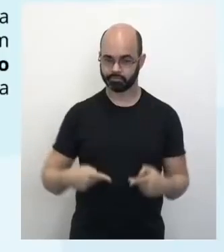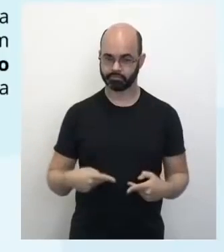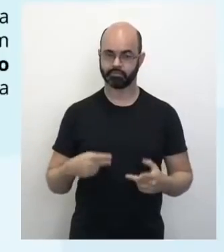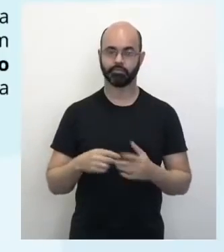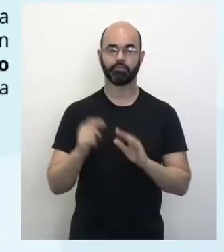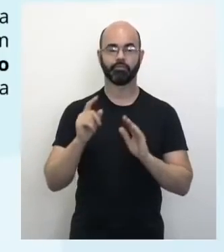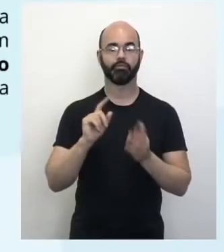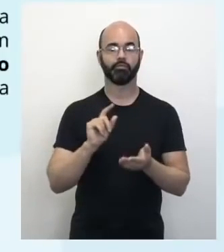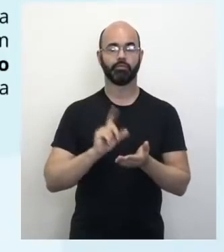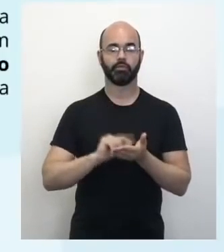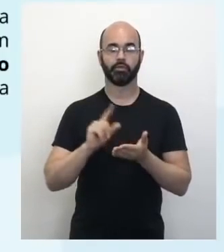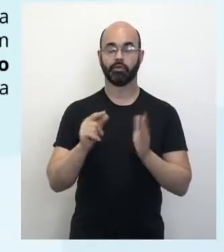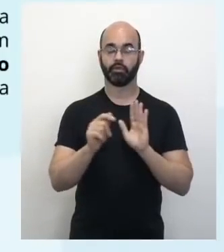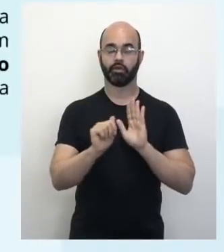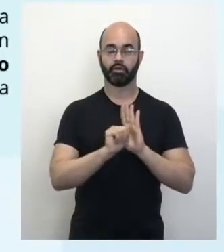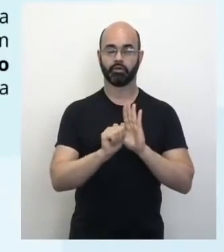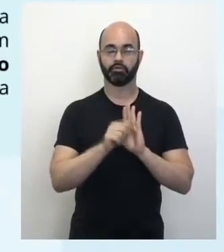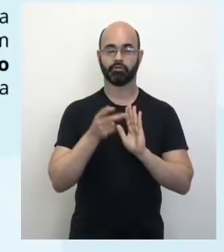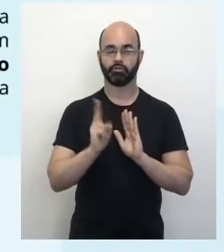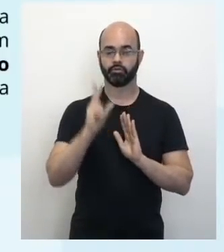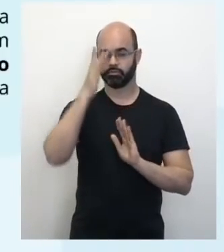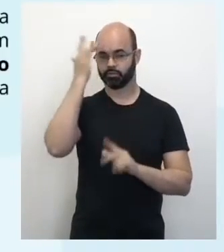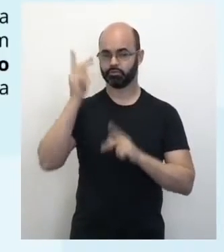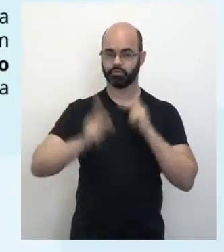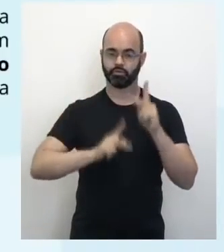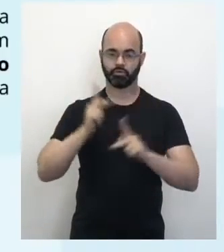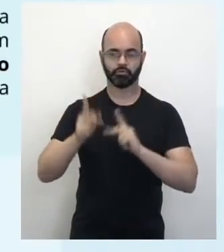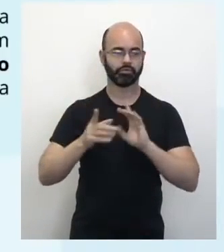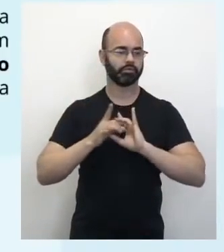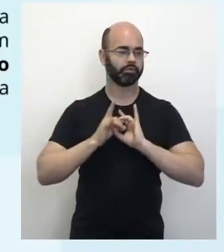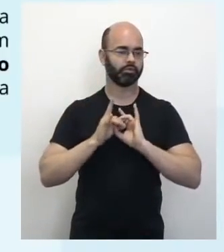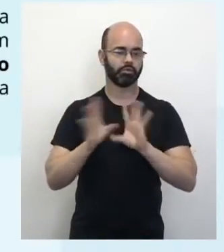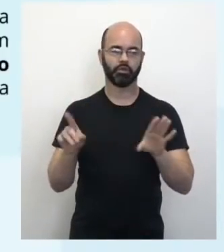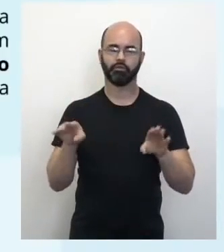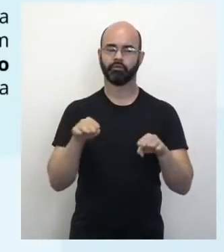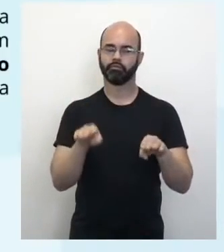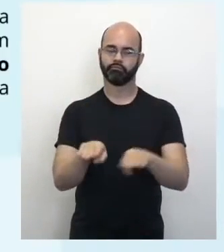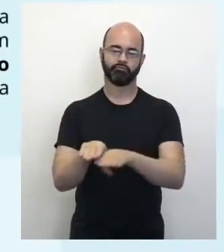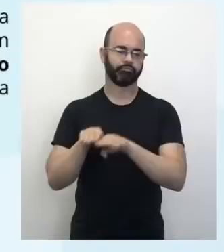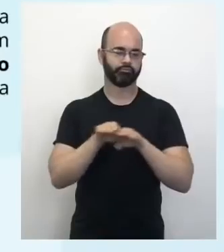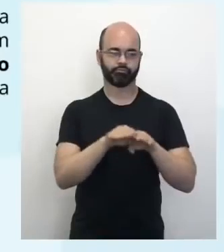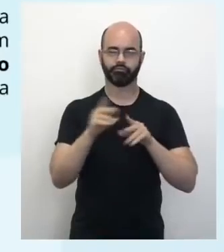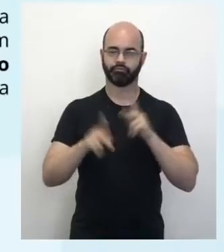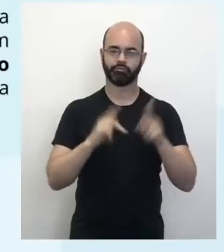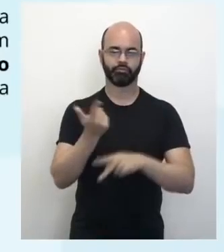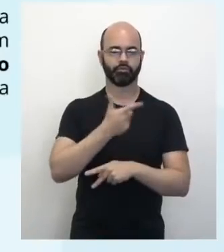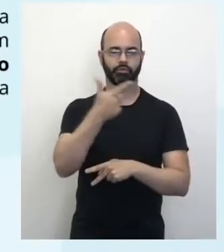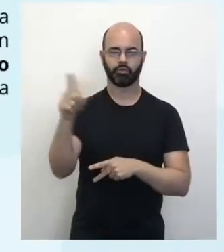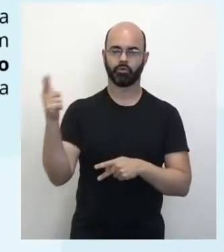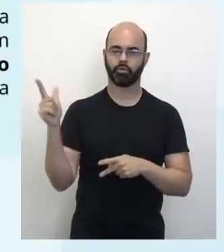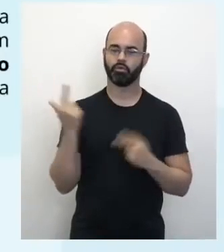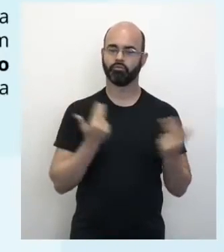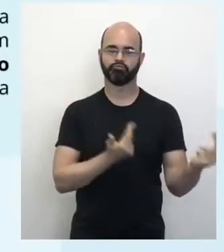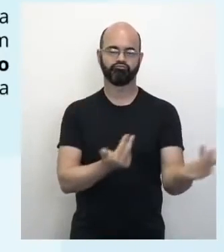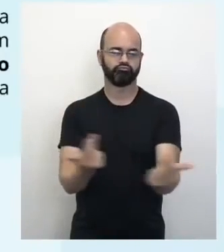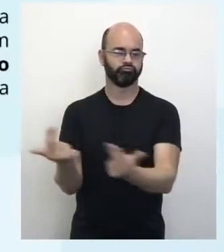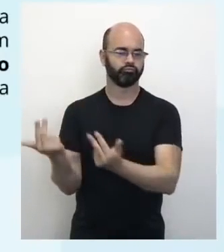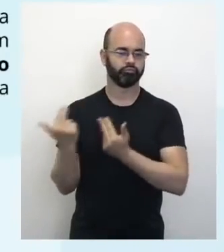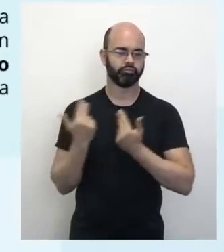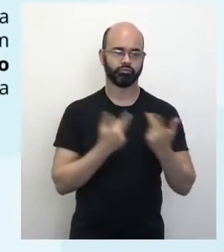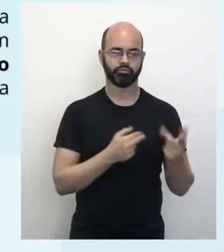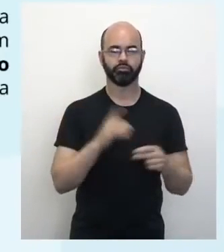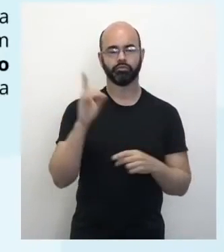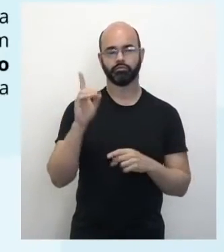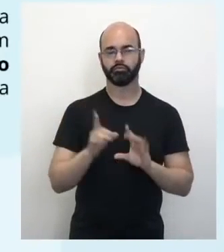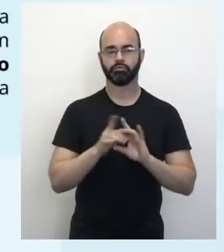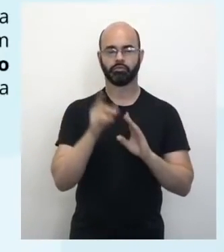artigo 2, os povos e pessoas indígenas são livres e iguais a todos os demais povos e indivíduos e têm o direito